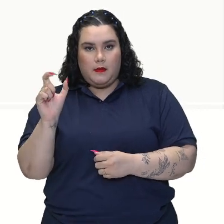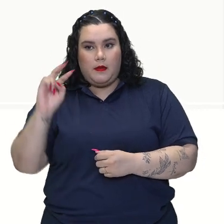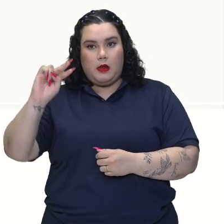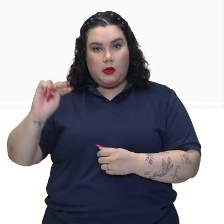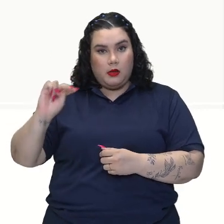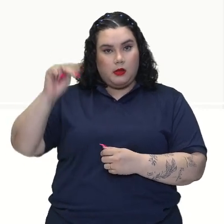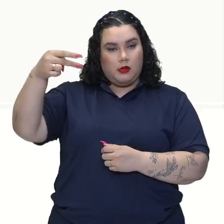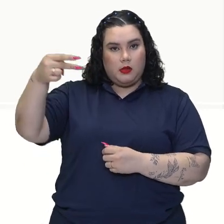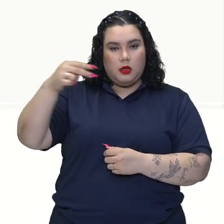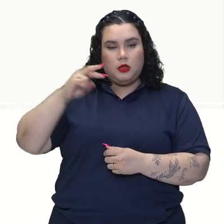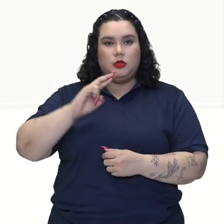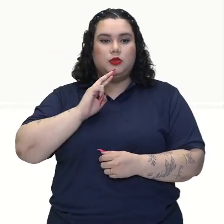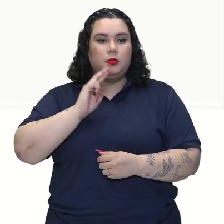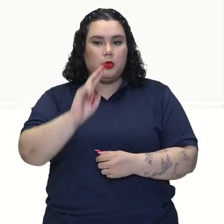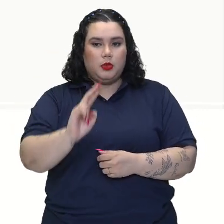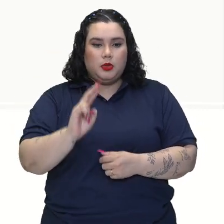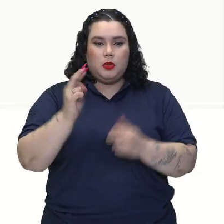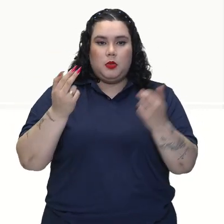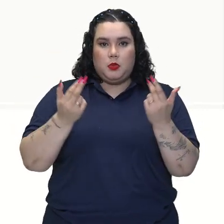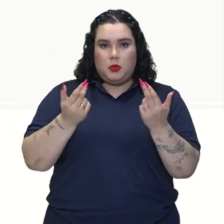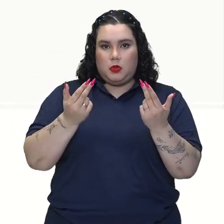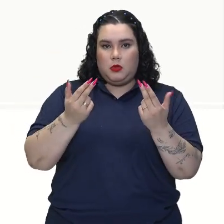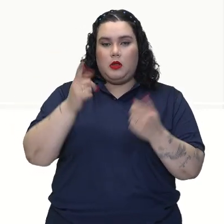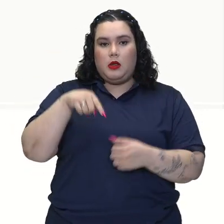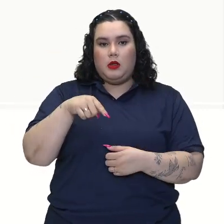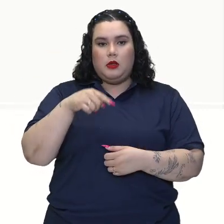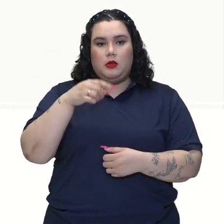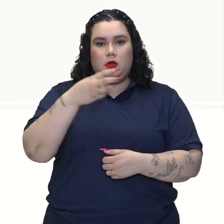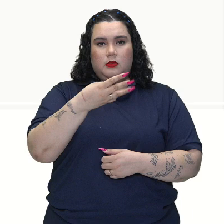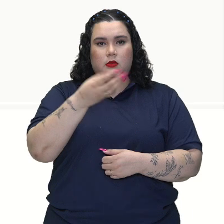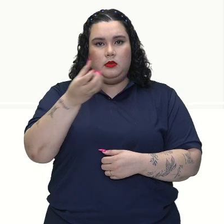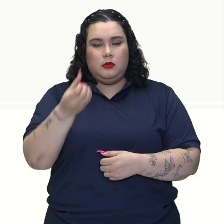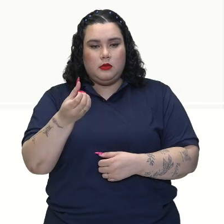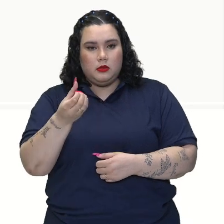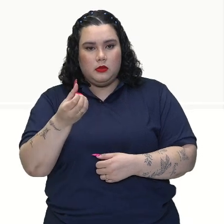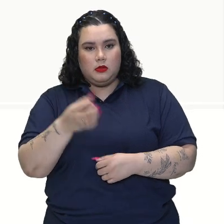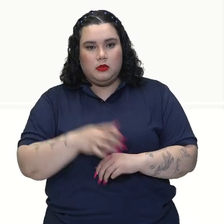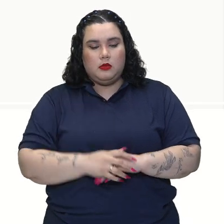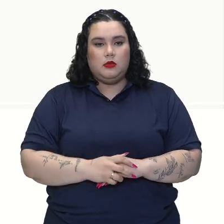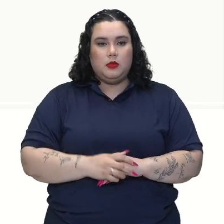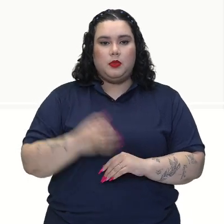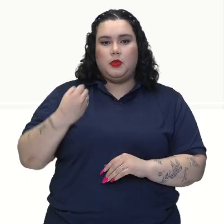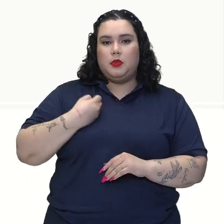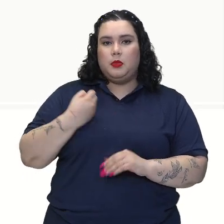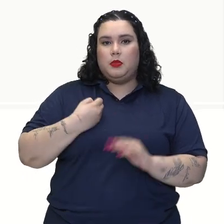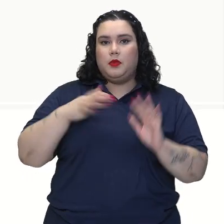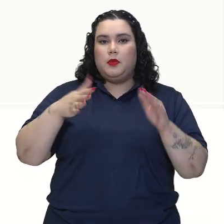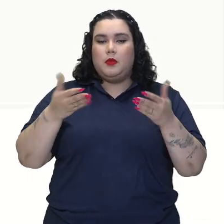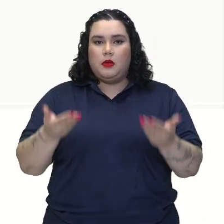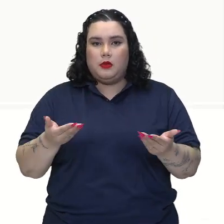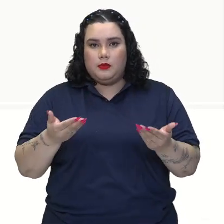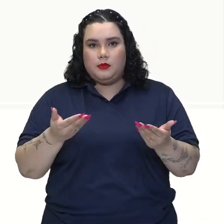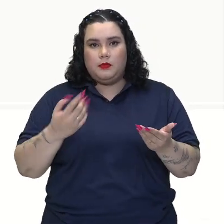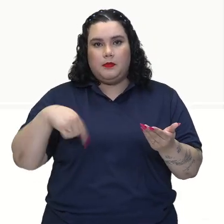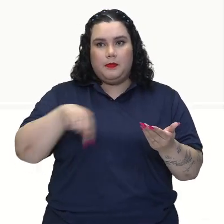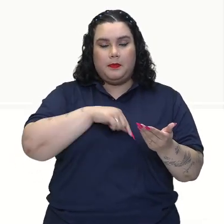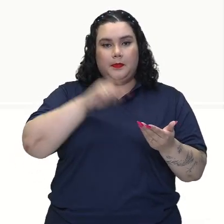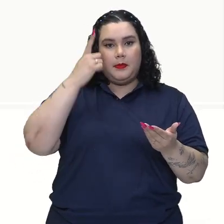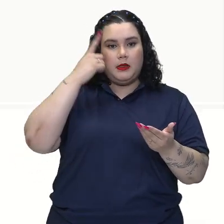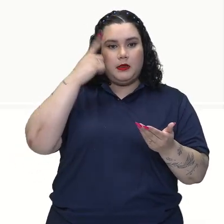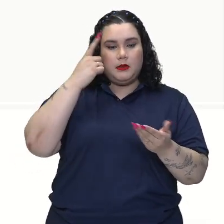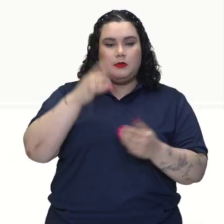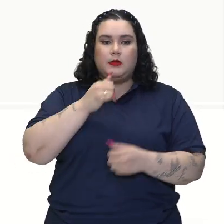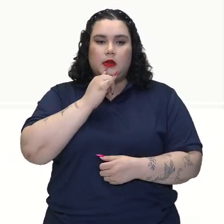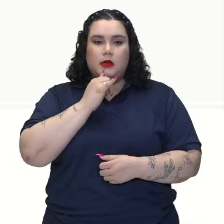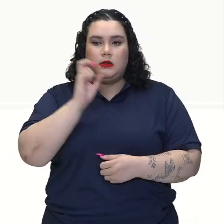quadrado, o resultado vai ser 36. Que número é esse, professor? Então, vamos pensar. 5